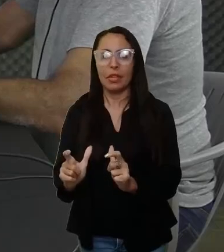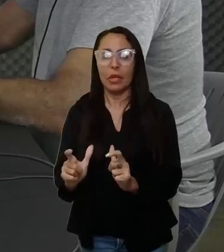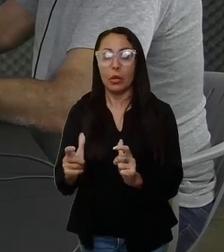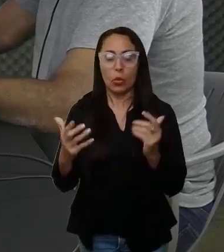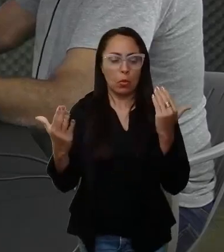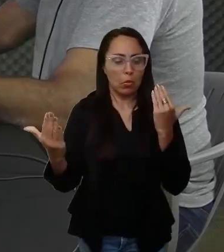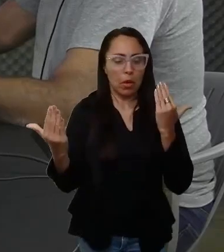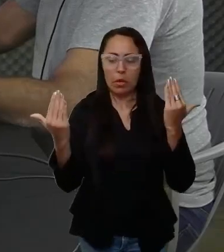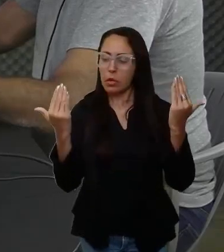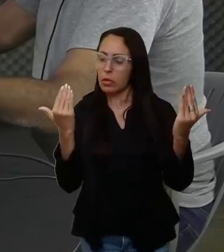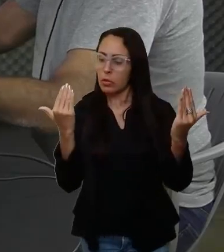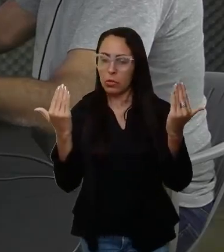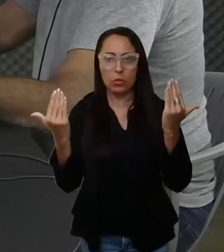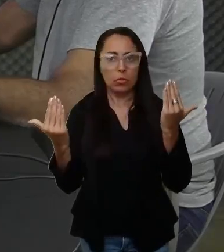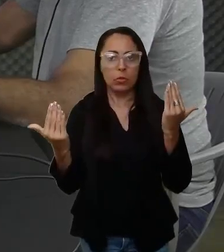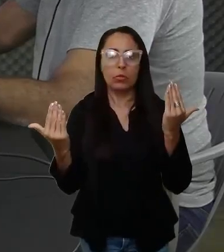com